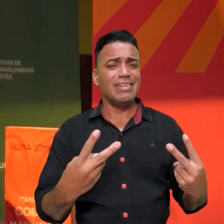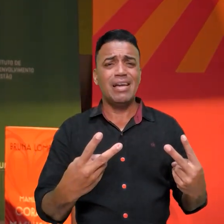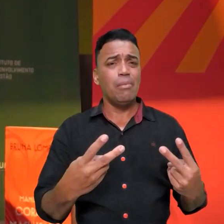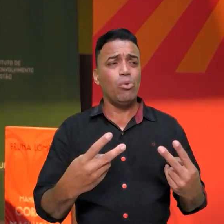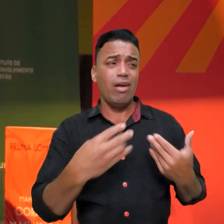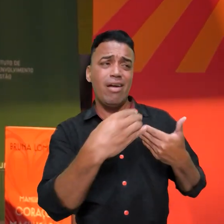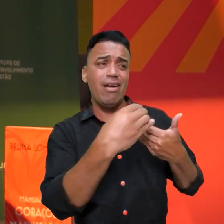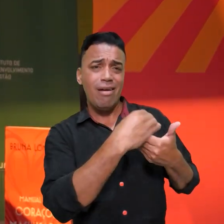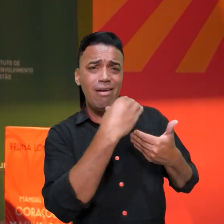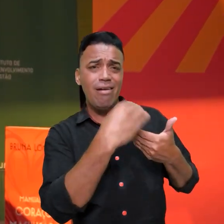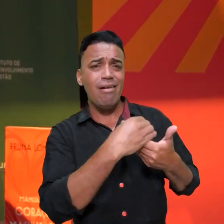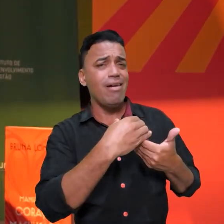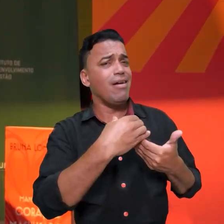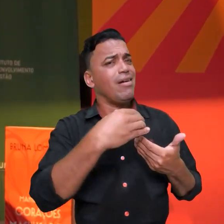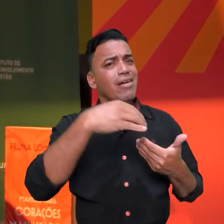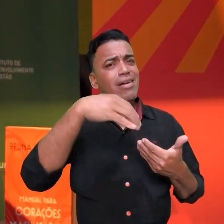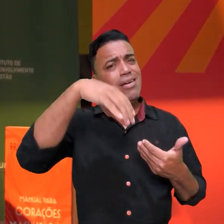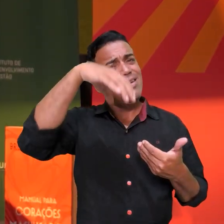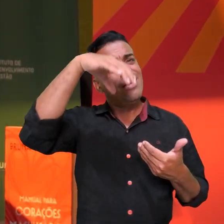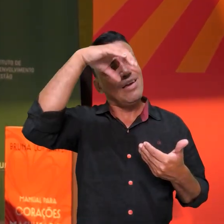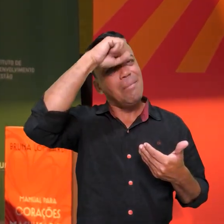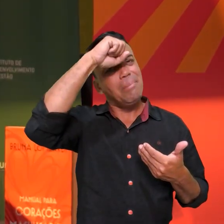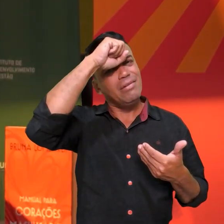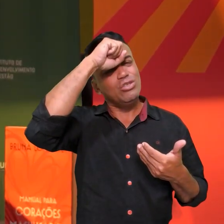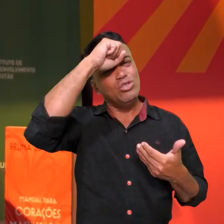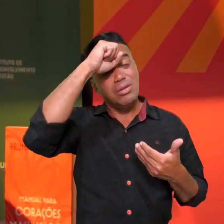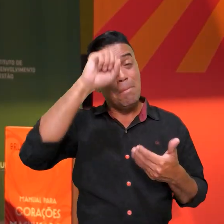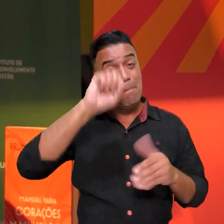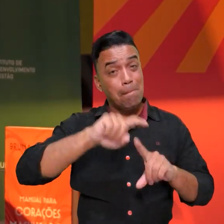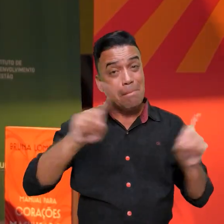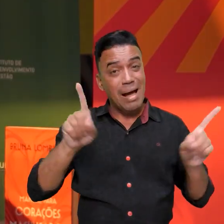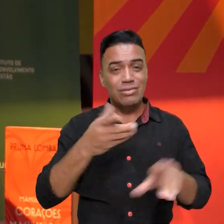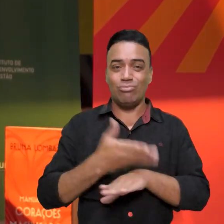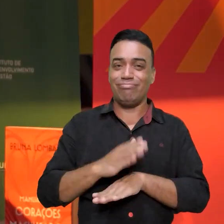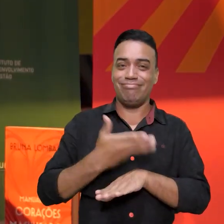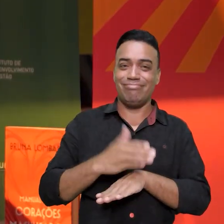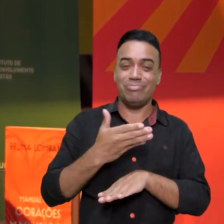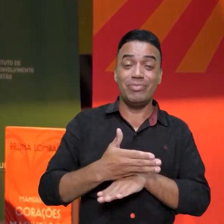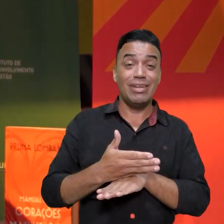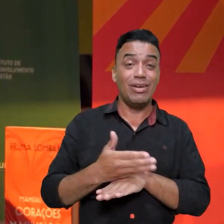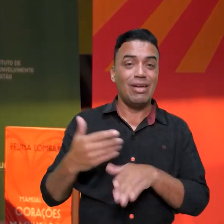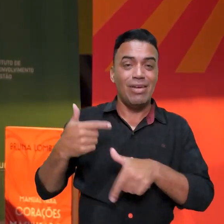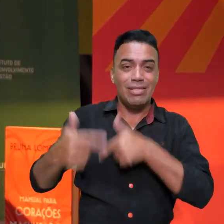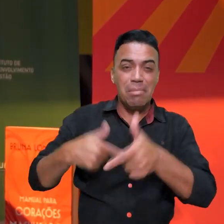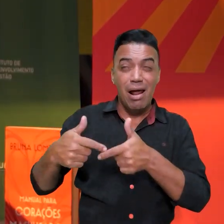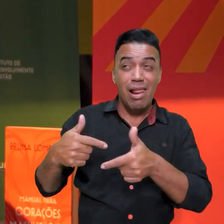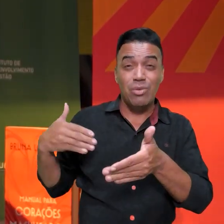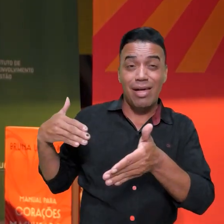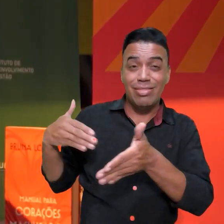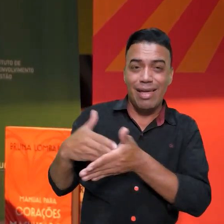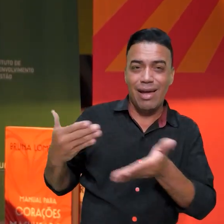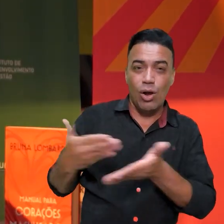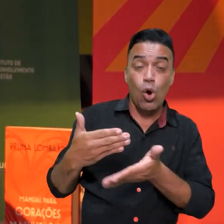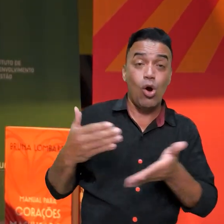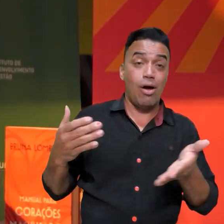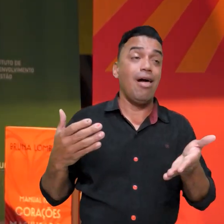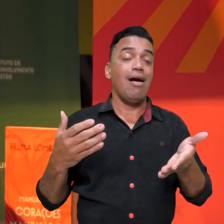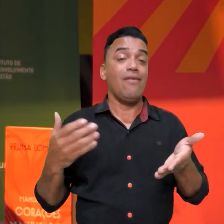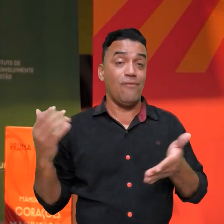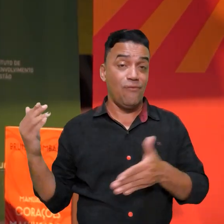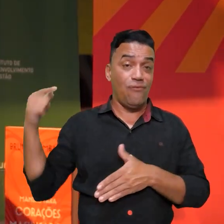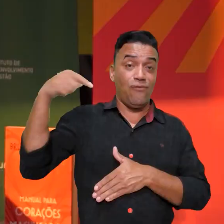da lição que eu aprendi com isso, e não pratiquei, porque estava trabalhando até ainda agora, vim para cá, quando acabava, voltar para